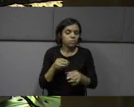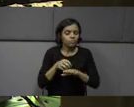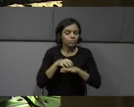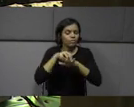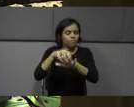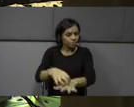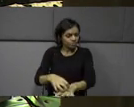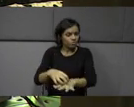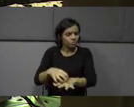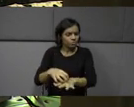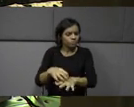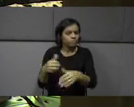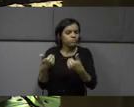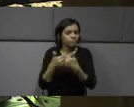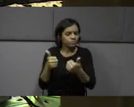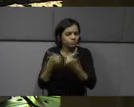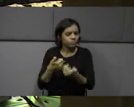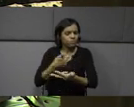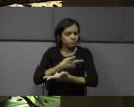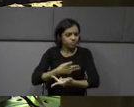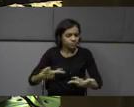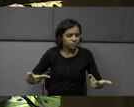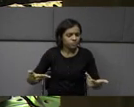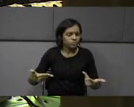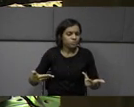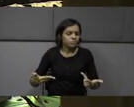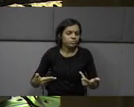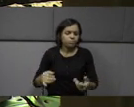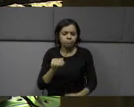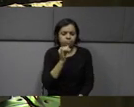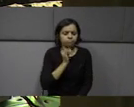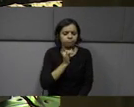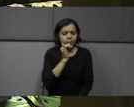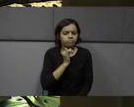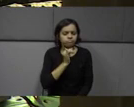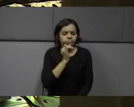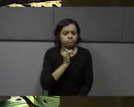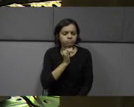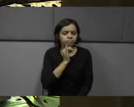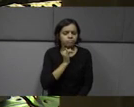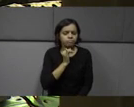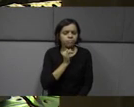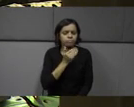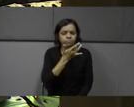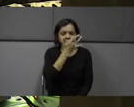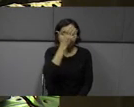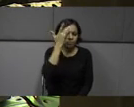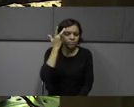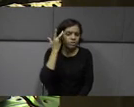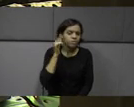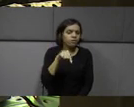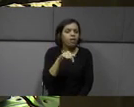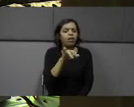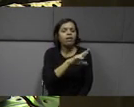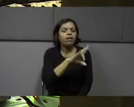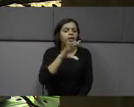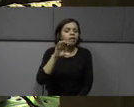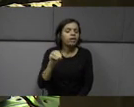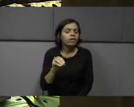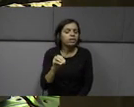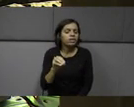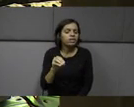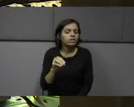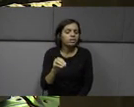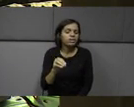né quando a gente pega por exemplo é os usuários não sei quem é do rio aqui mas se a gente pega